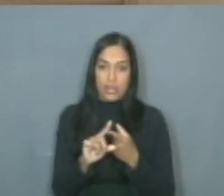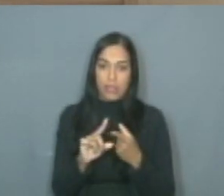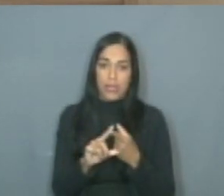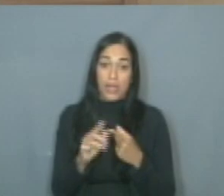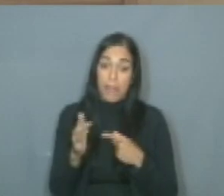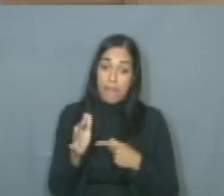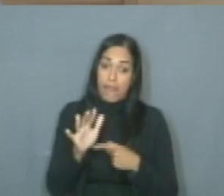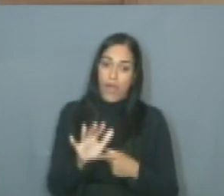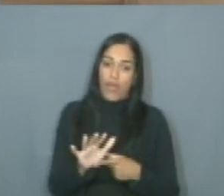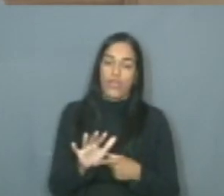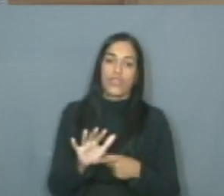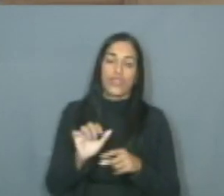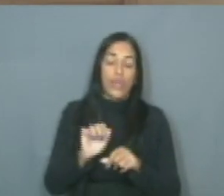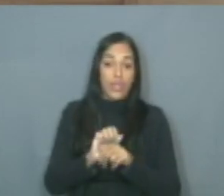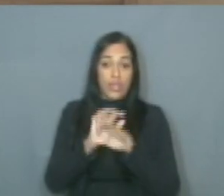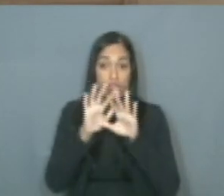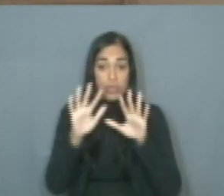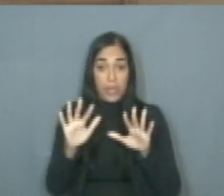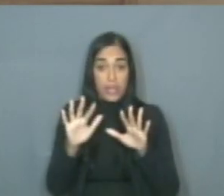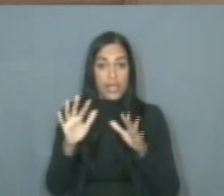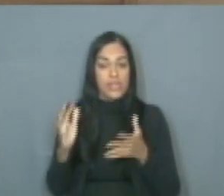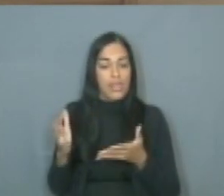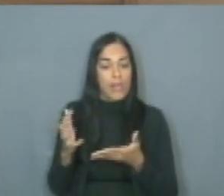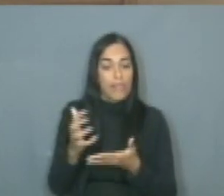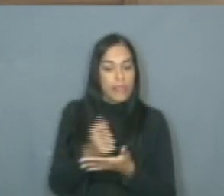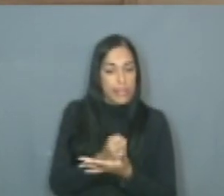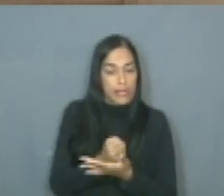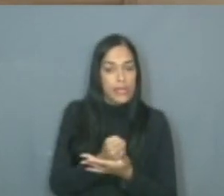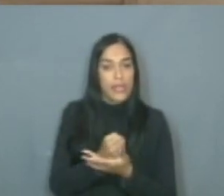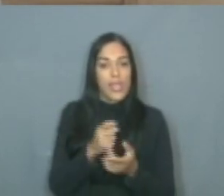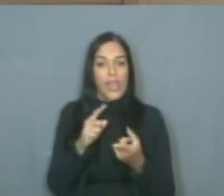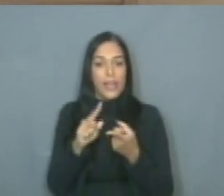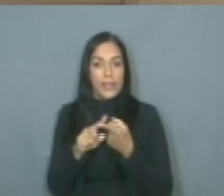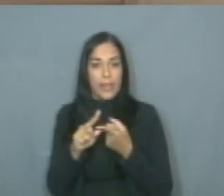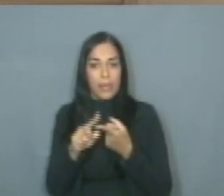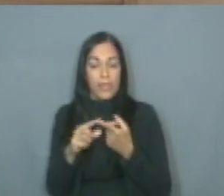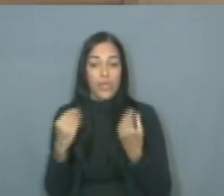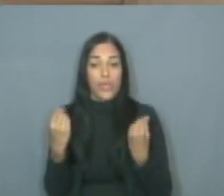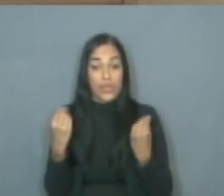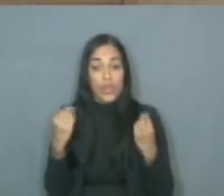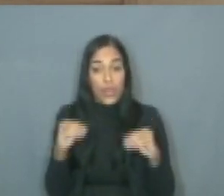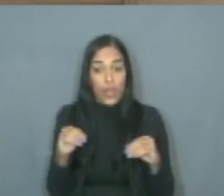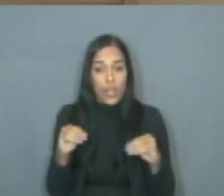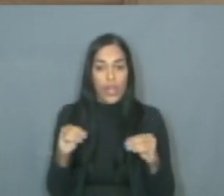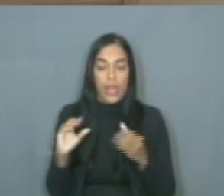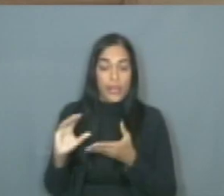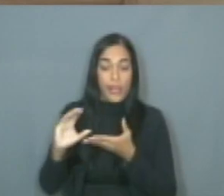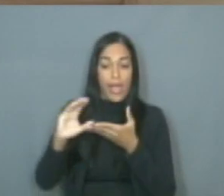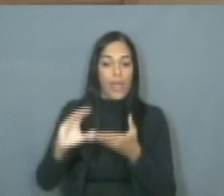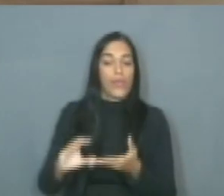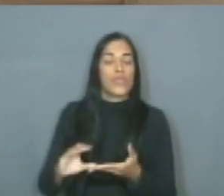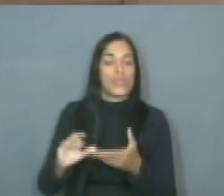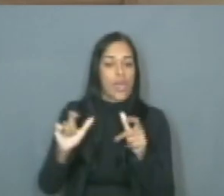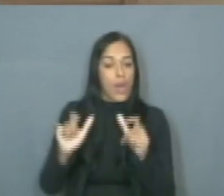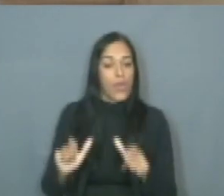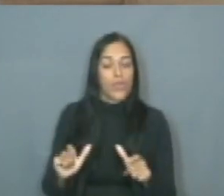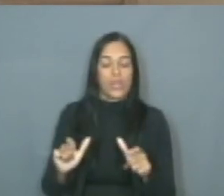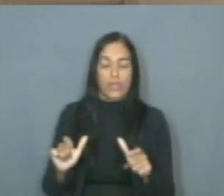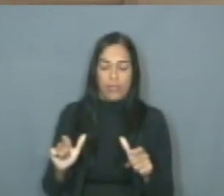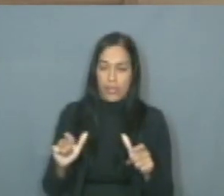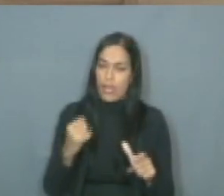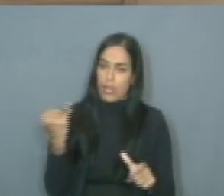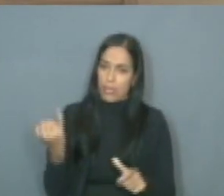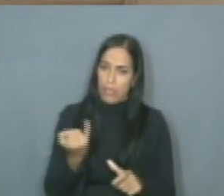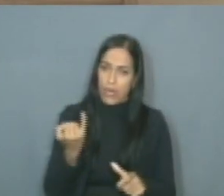transparência quanto tem se arrecadado e, como eu disse, como está sendo aplicado esses recursos. Isso é muito